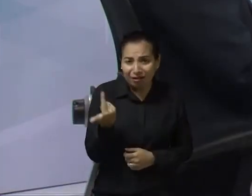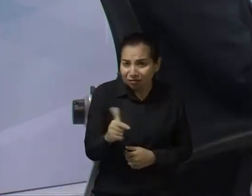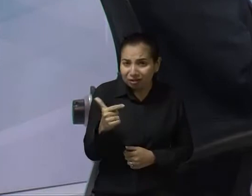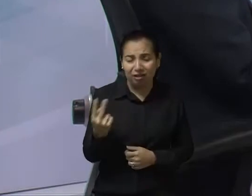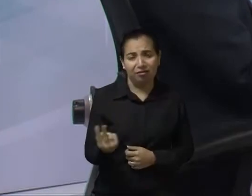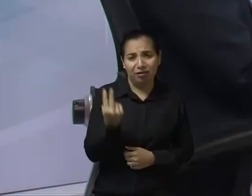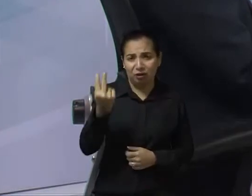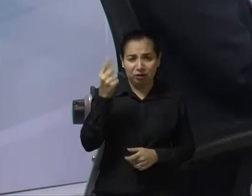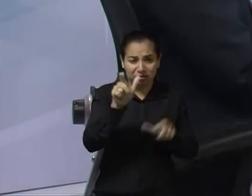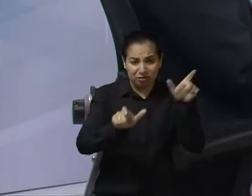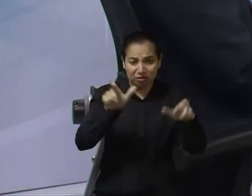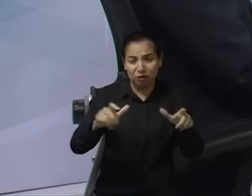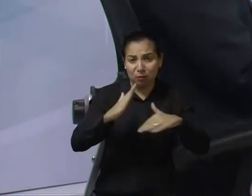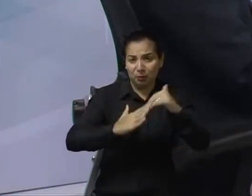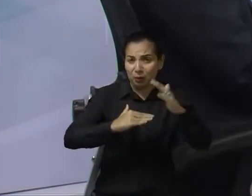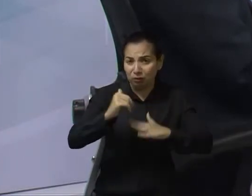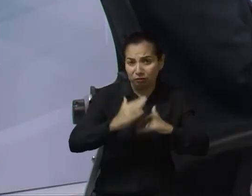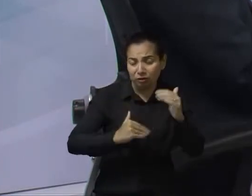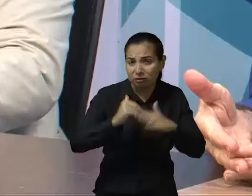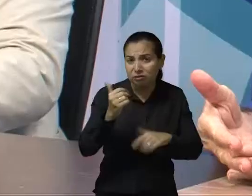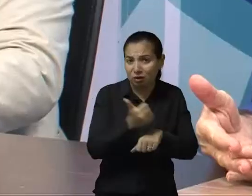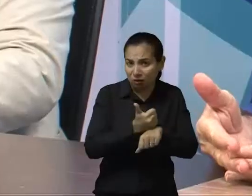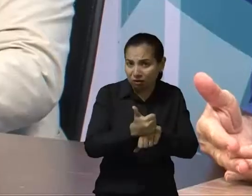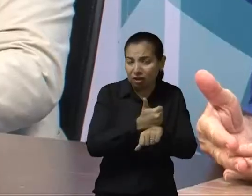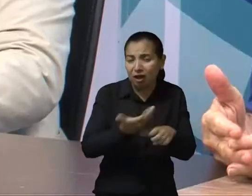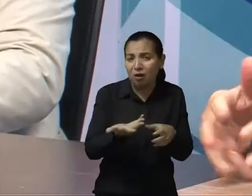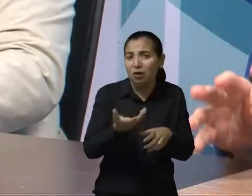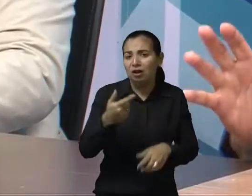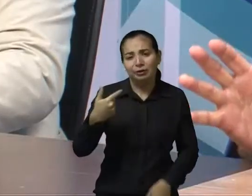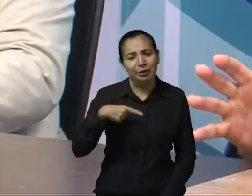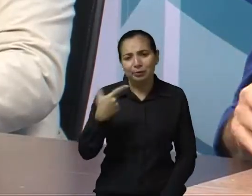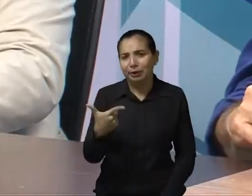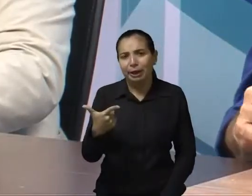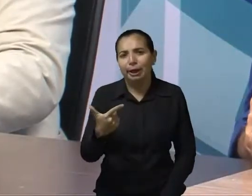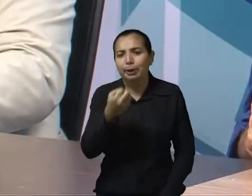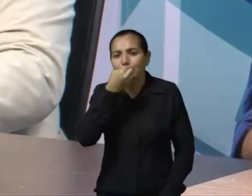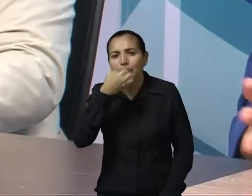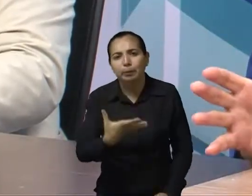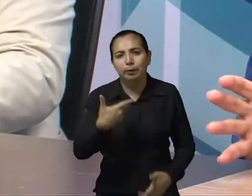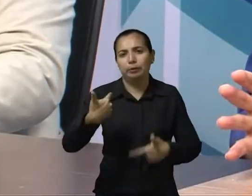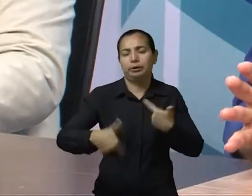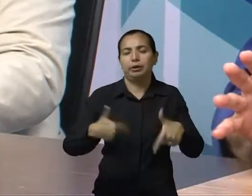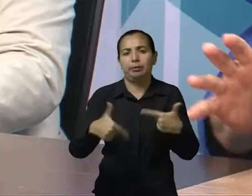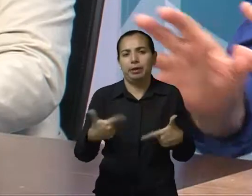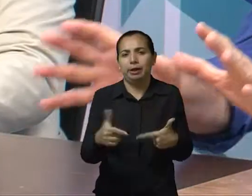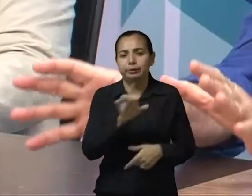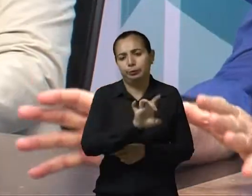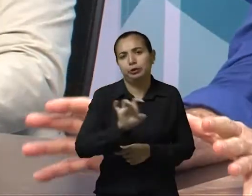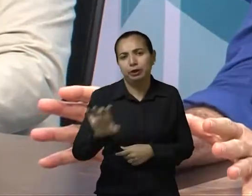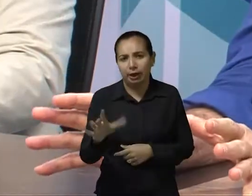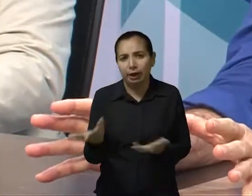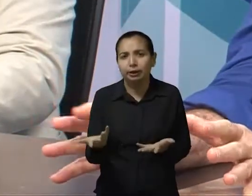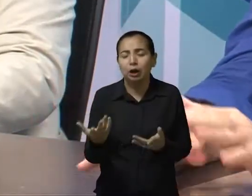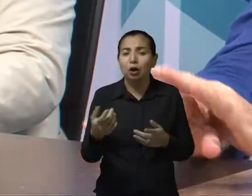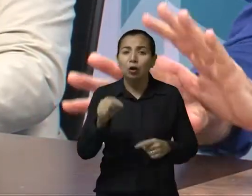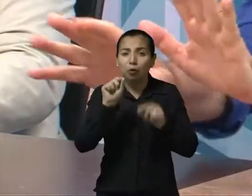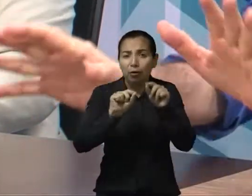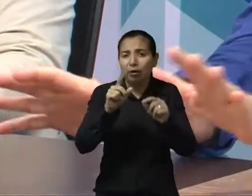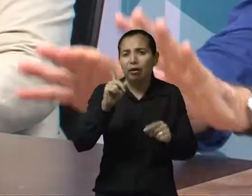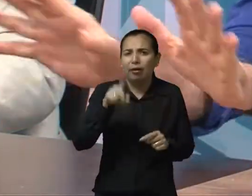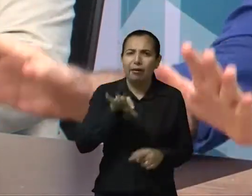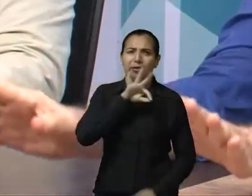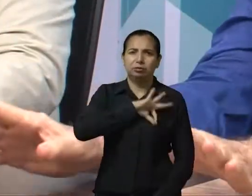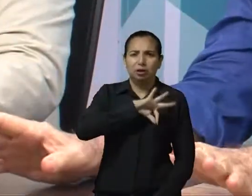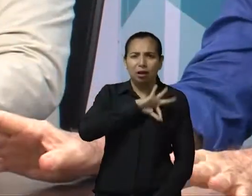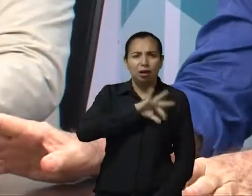valorização, de certa forma, a gente nunca vai ter bons serviços. E eu acho que nesse sentido, não só entra a questão salarial, tudo